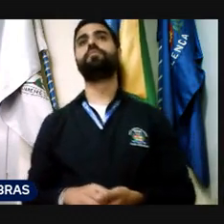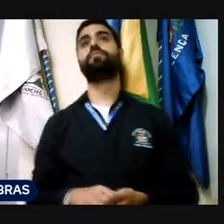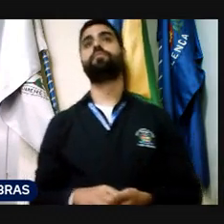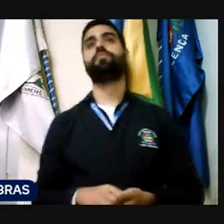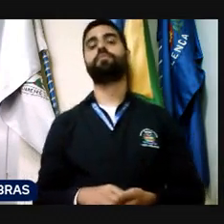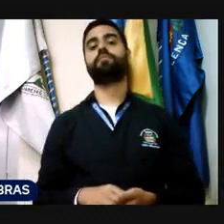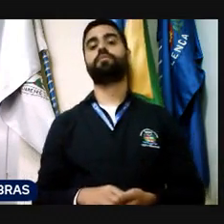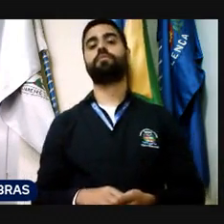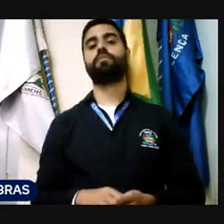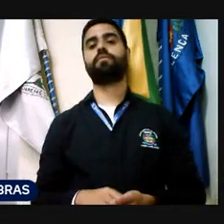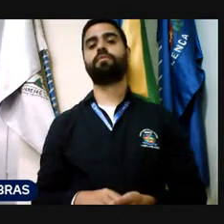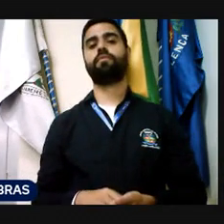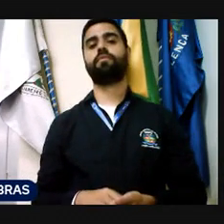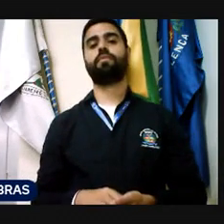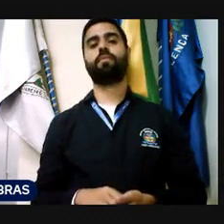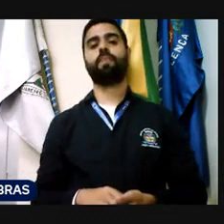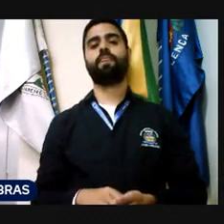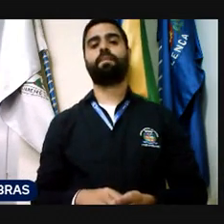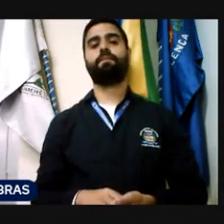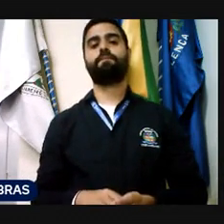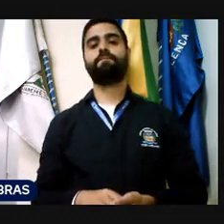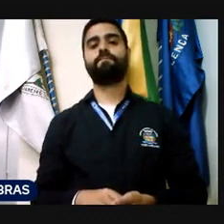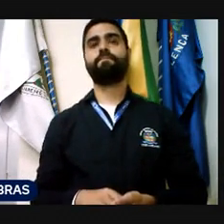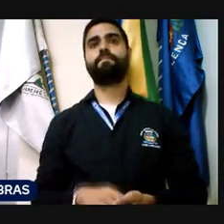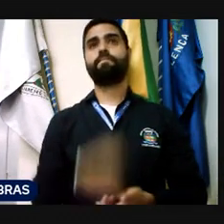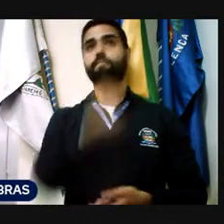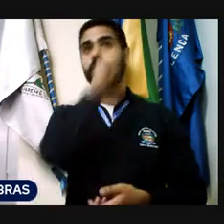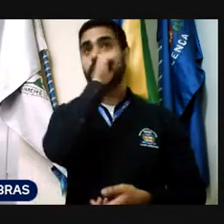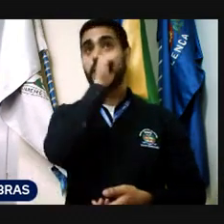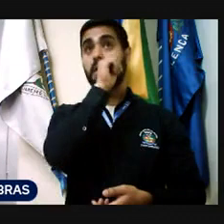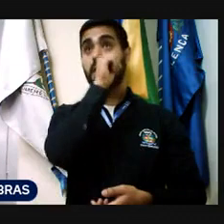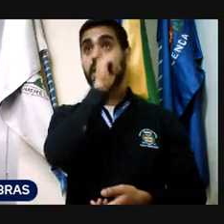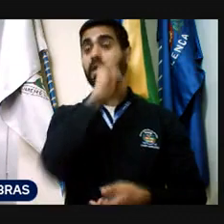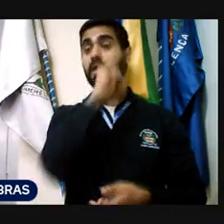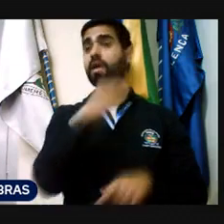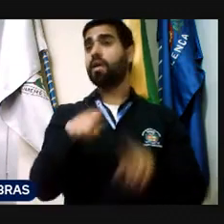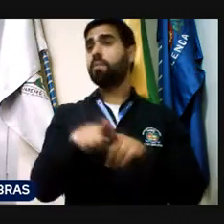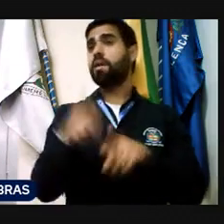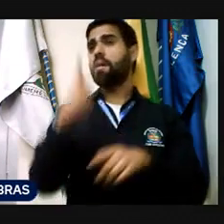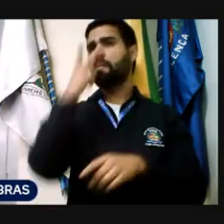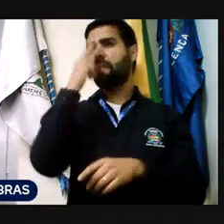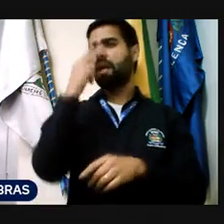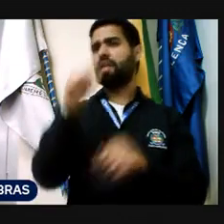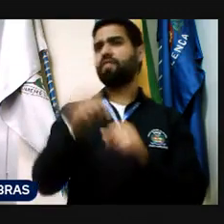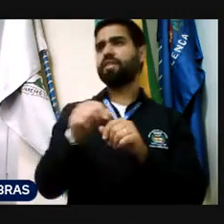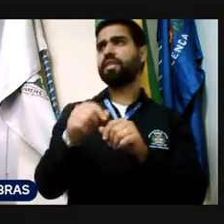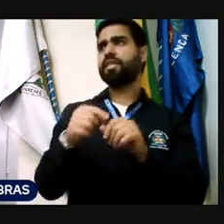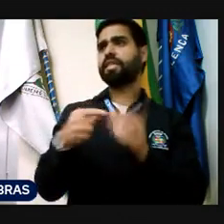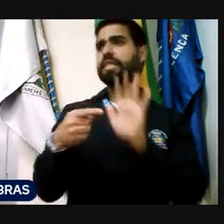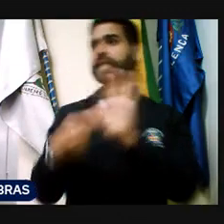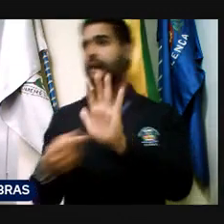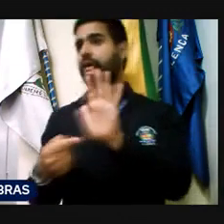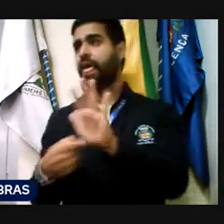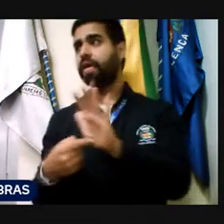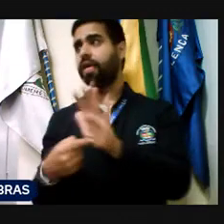Às vezes, as indicações que a gente faz, ficar aqui trabalhando despachante. Que pena que todas elas não